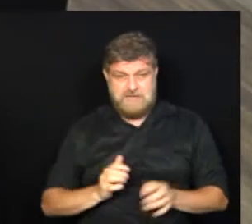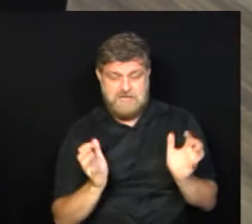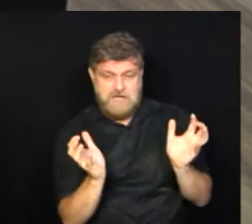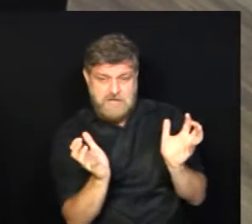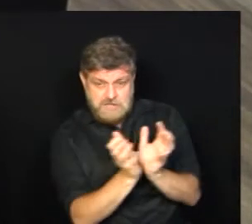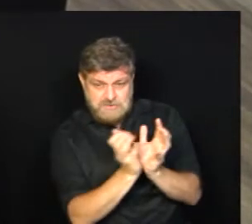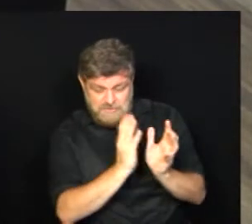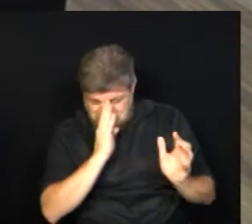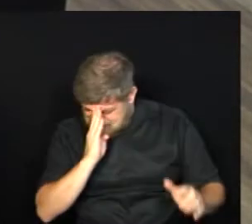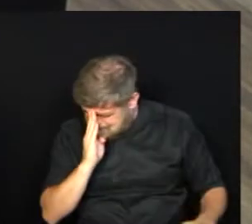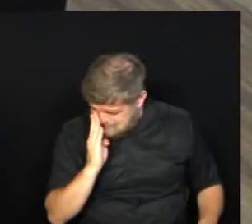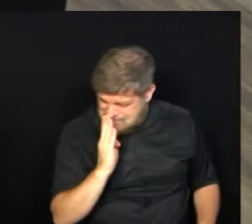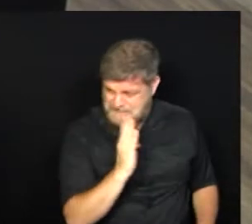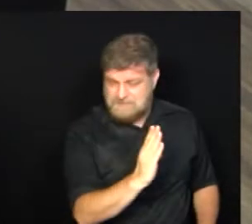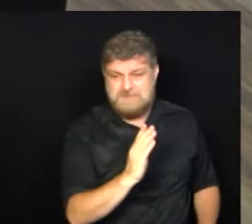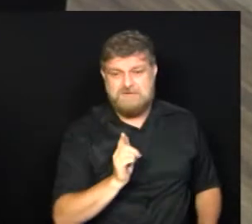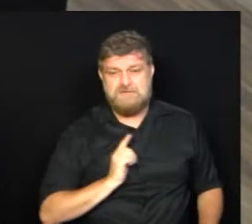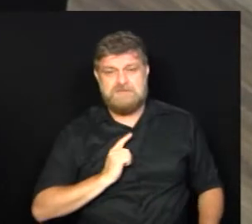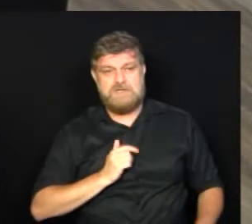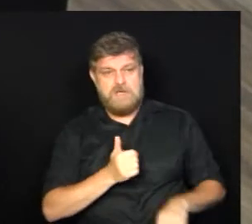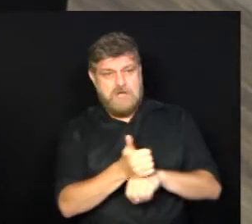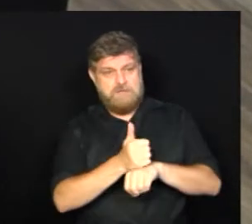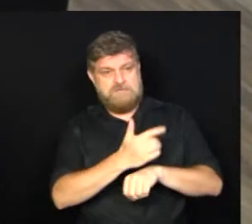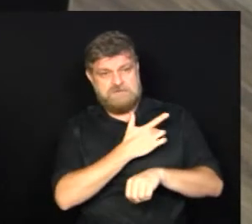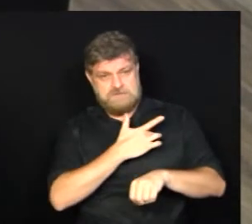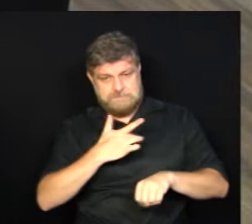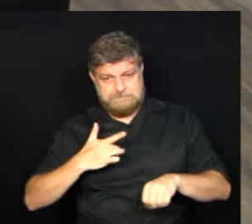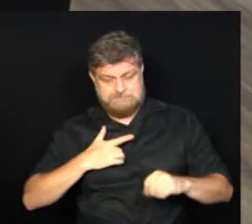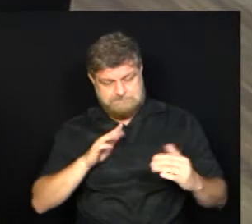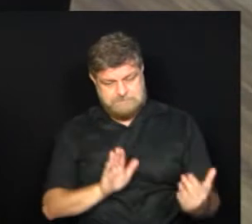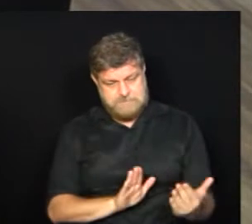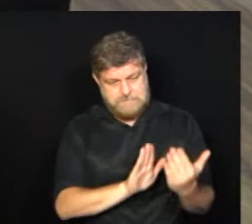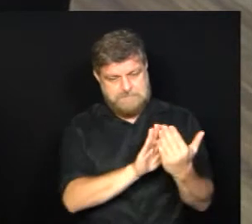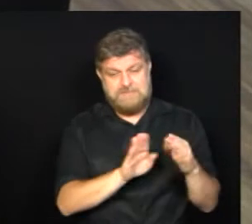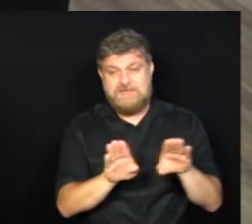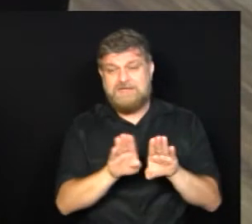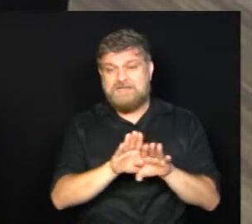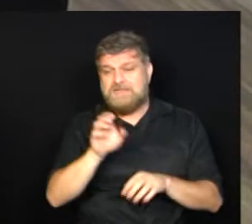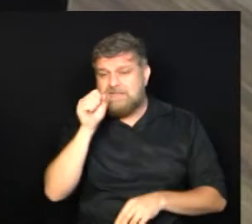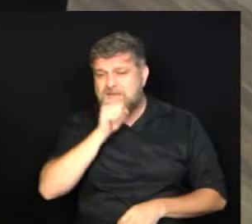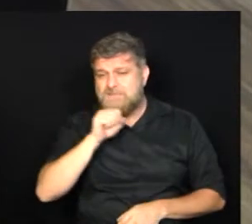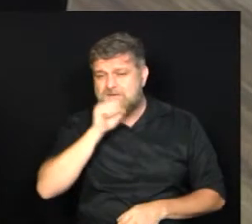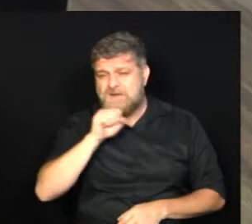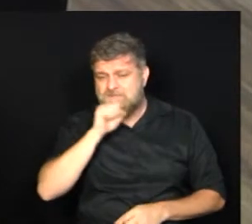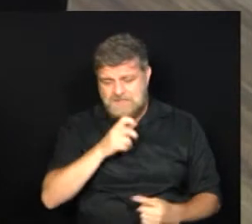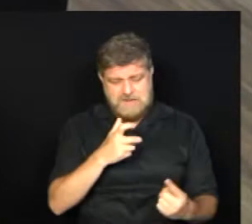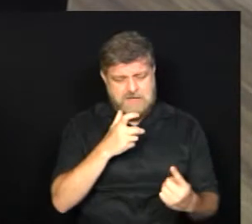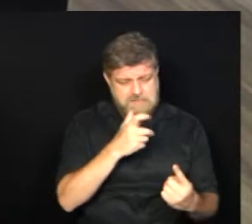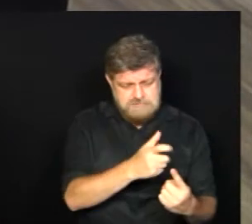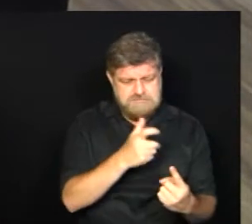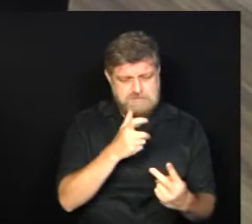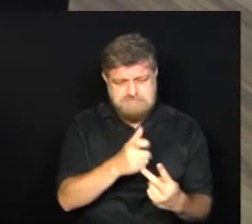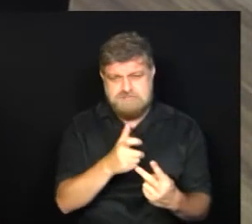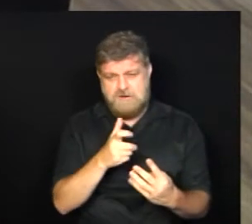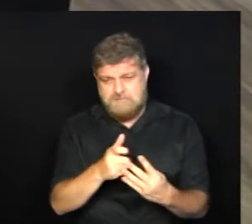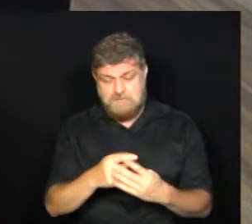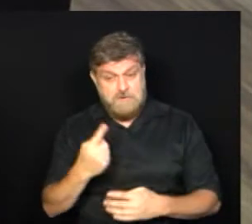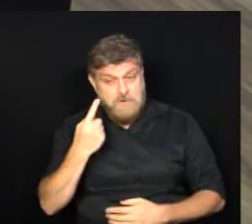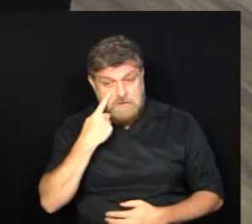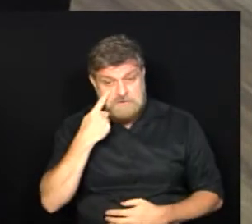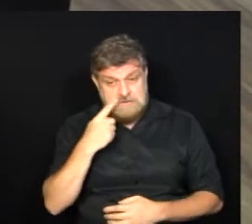é prioritário, os agentes da saúde, que é a linha de frente, os idosos, consigam se vacinar, porque você viu aí,